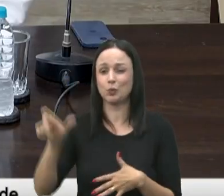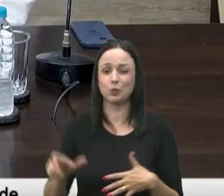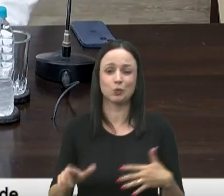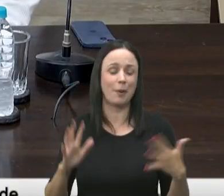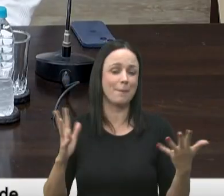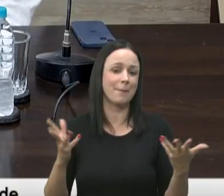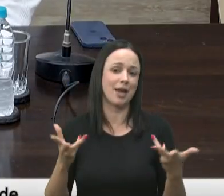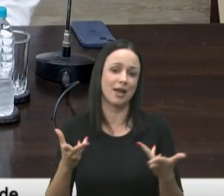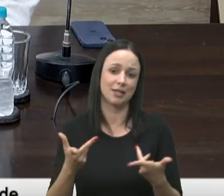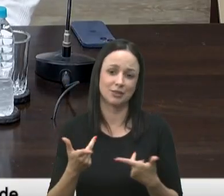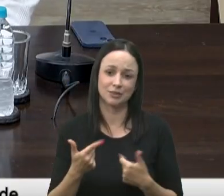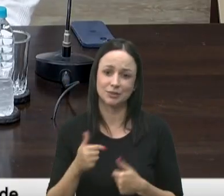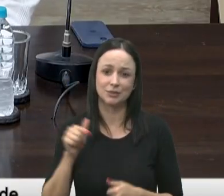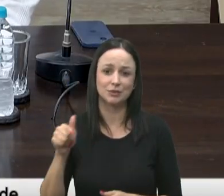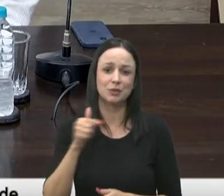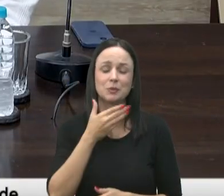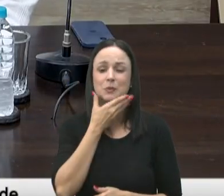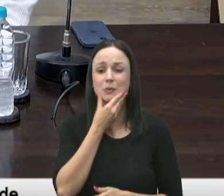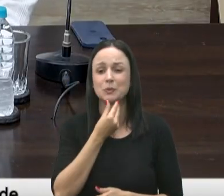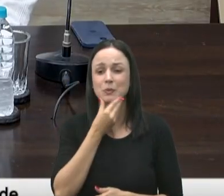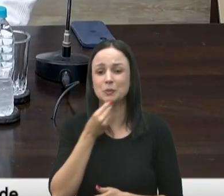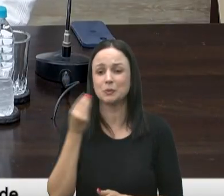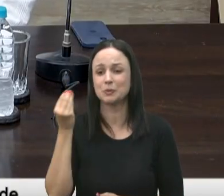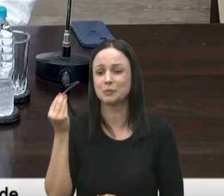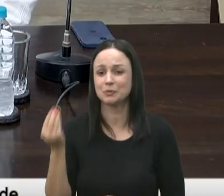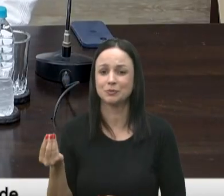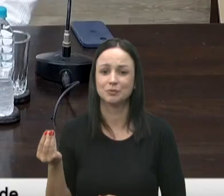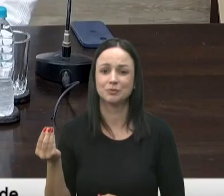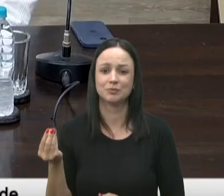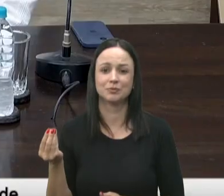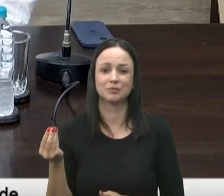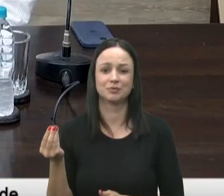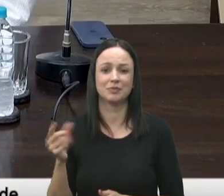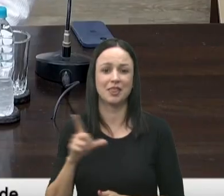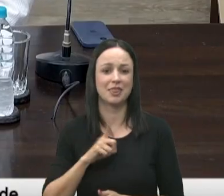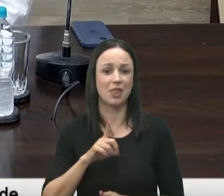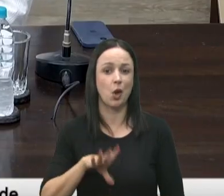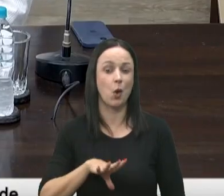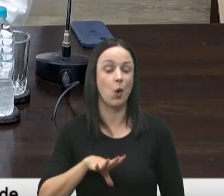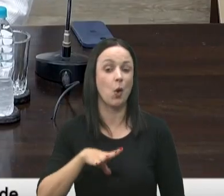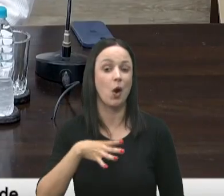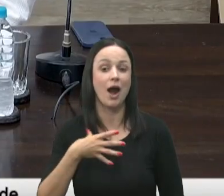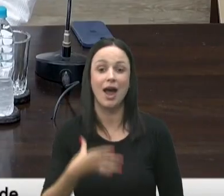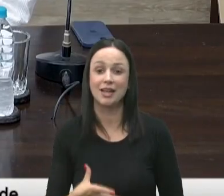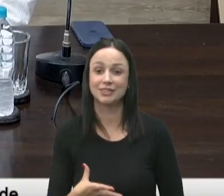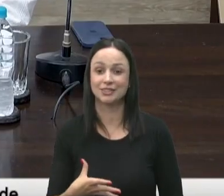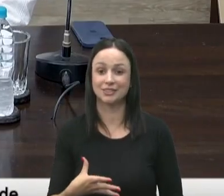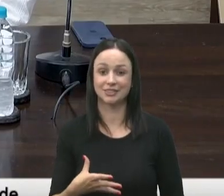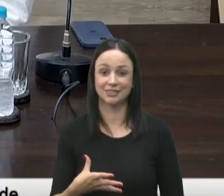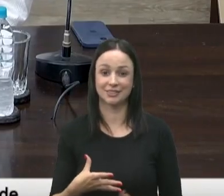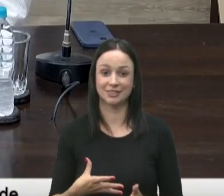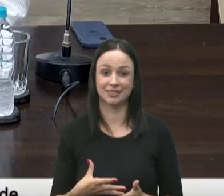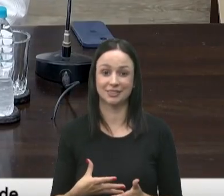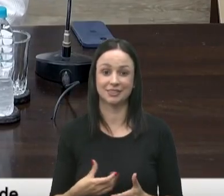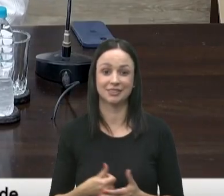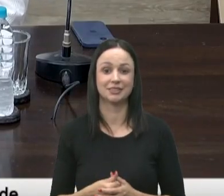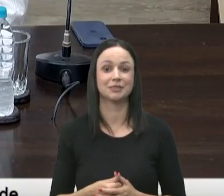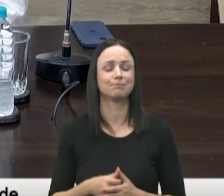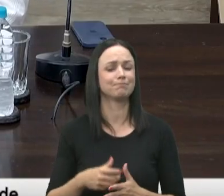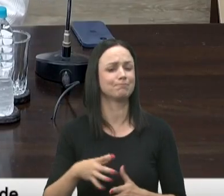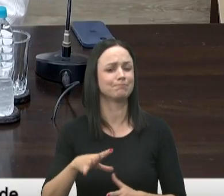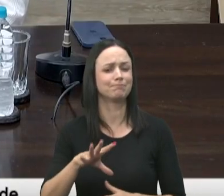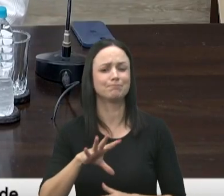maravilhoso desse rapaz que teve a coragem de tomar para